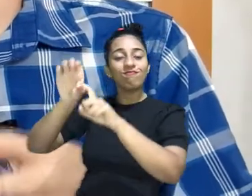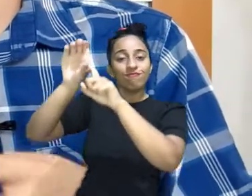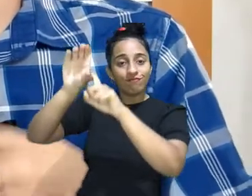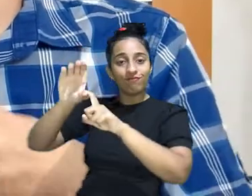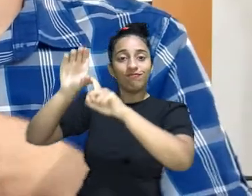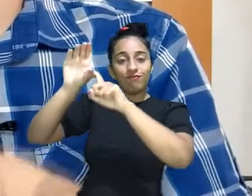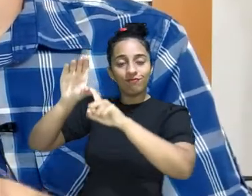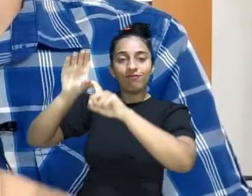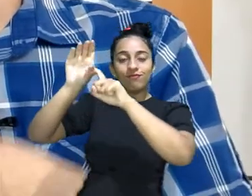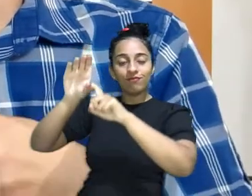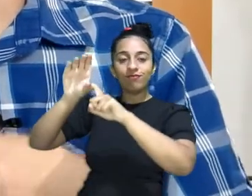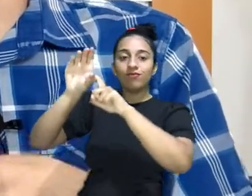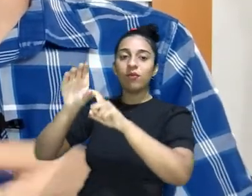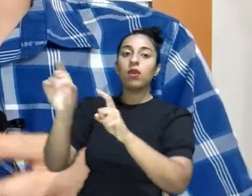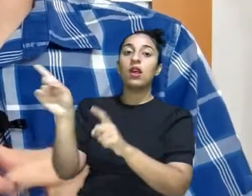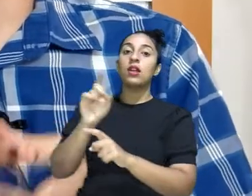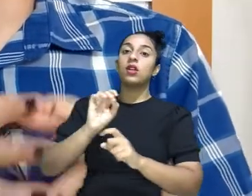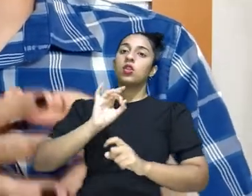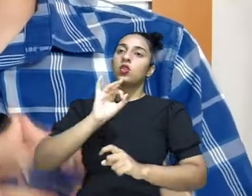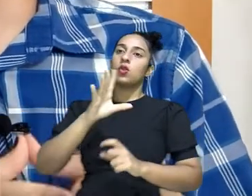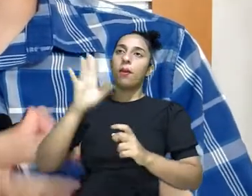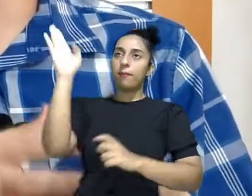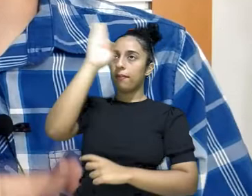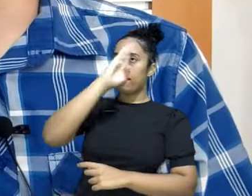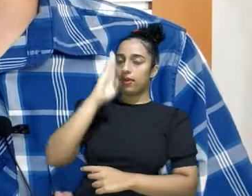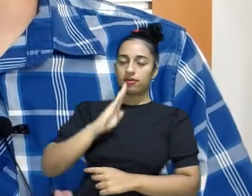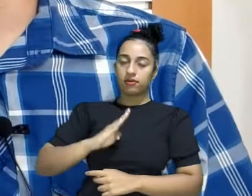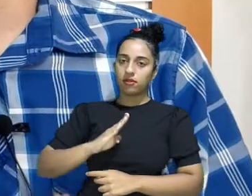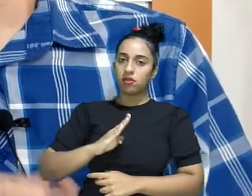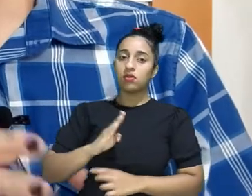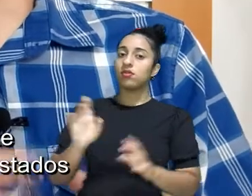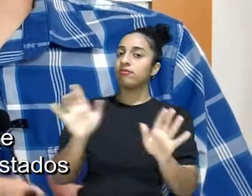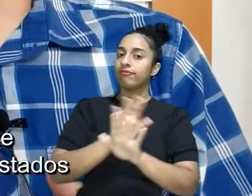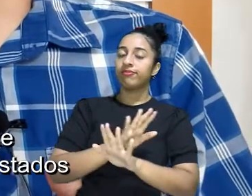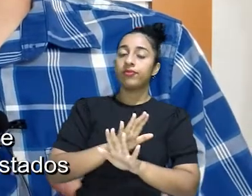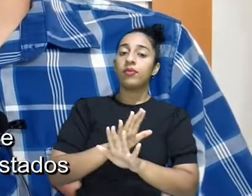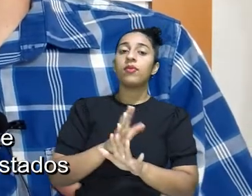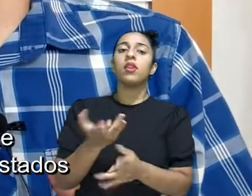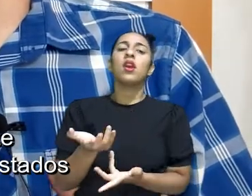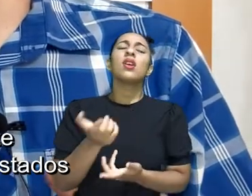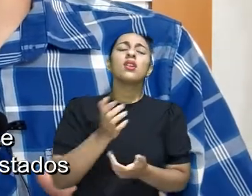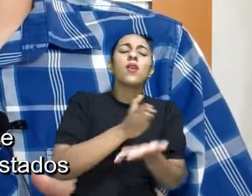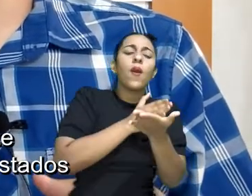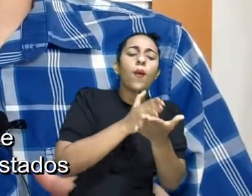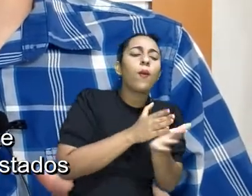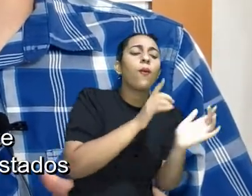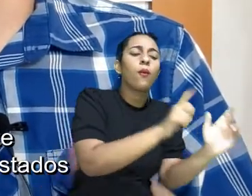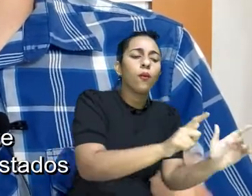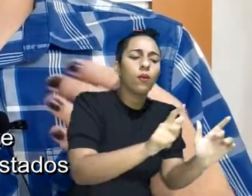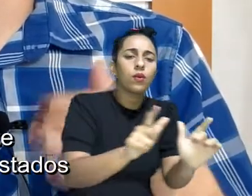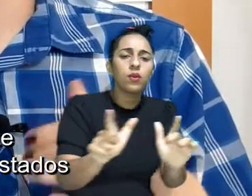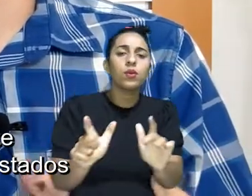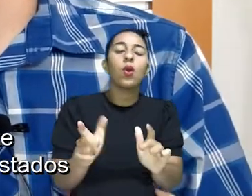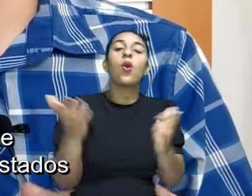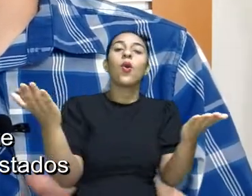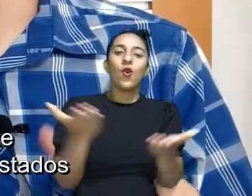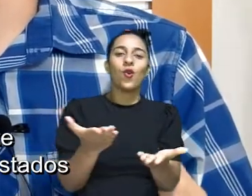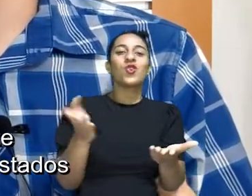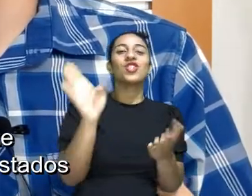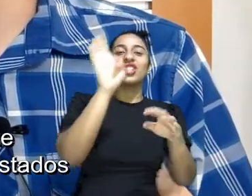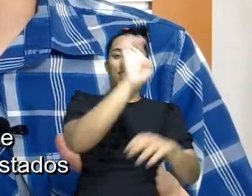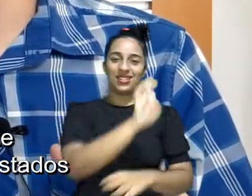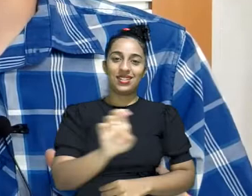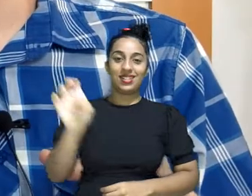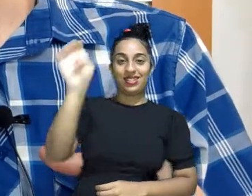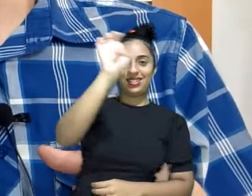fidalgos do reino de Portugal e não necessariamente brasileiros em algumas províncias que é como a gente chamava o que hoje